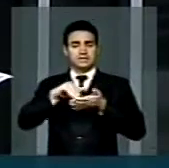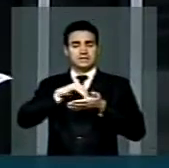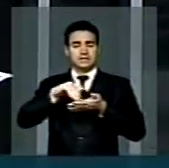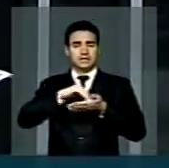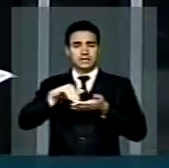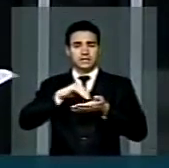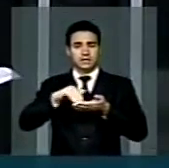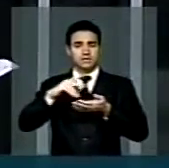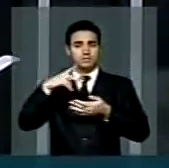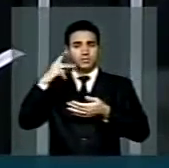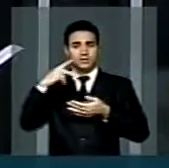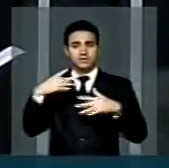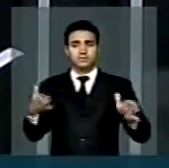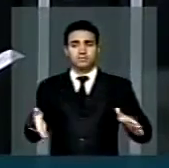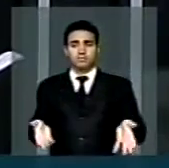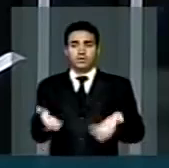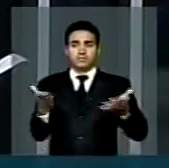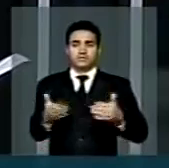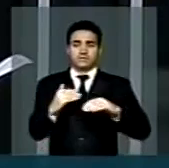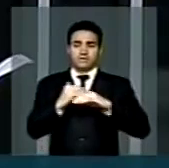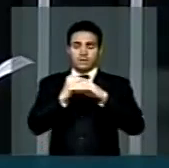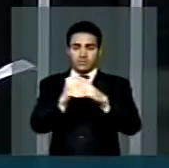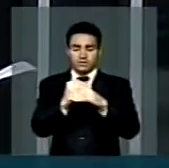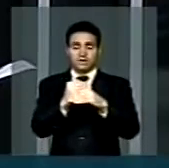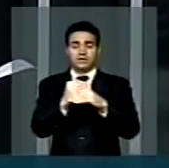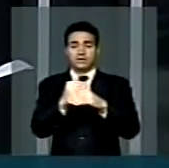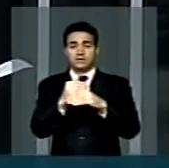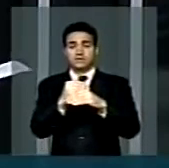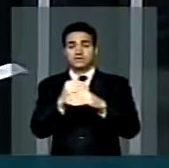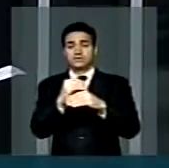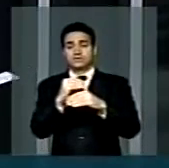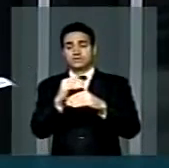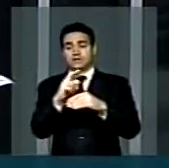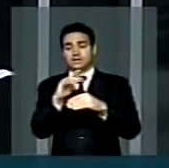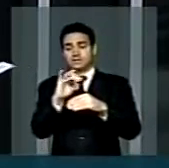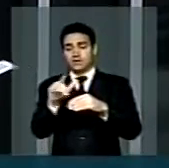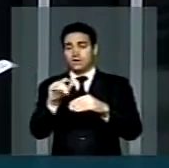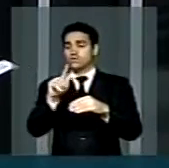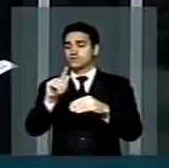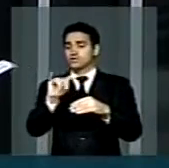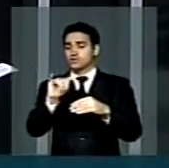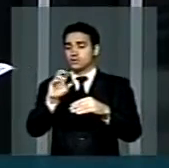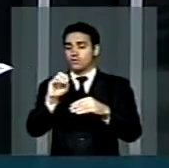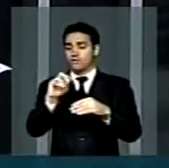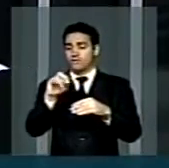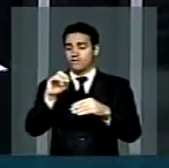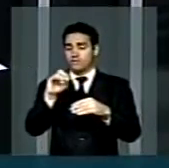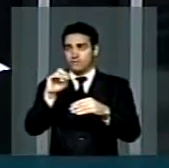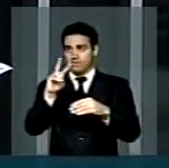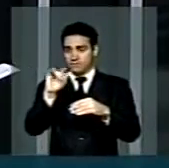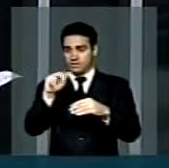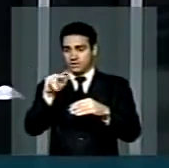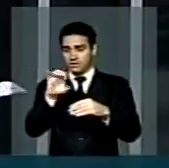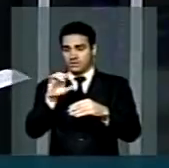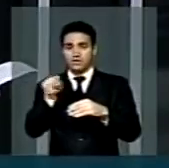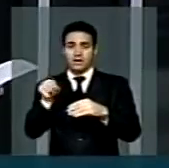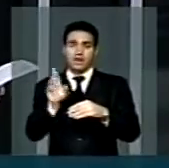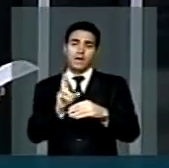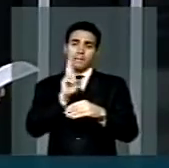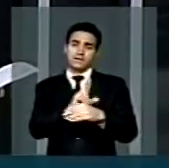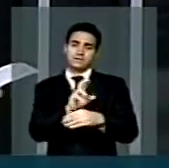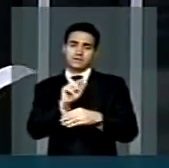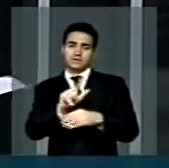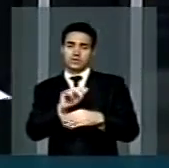Secretaria de Políticas de Promoção da Igualdade Racial da Presidência da República, Giovanni Harvey, aqui representando a senhora Luísa